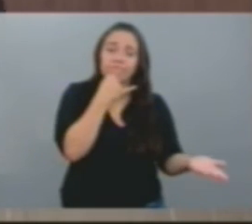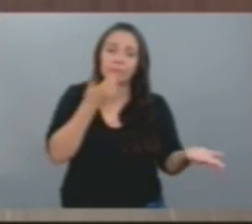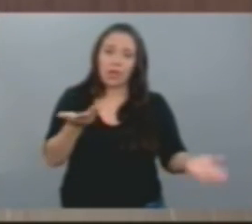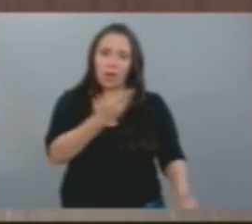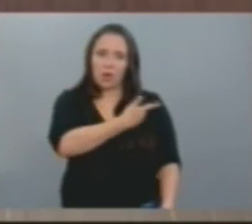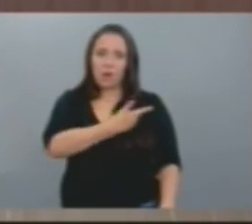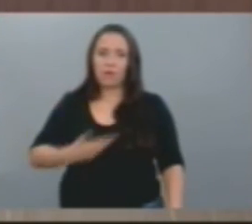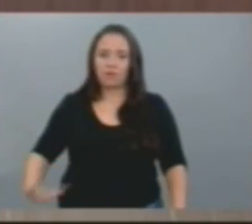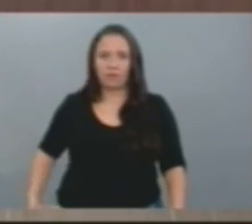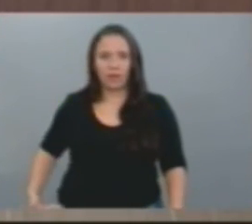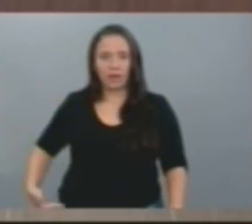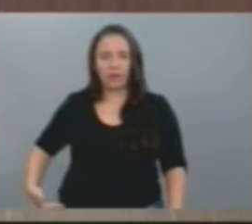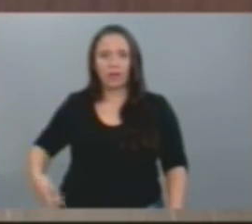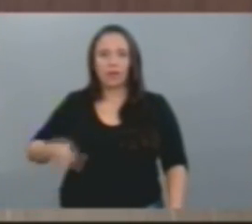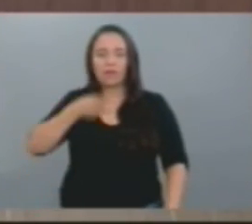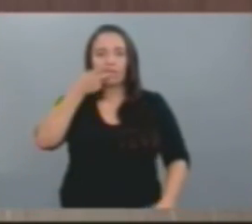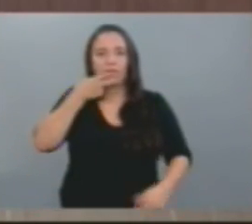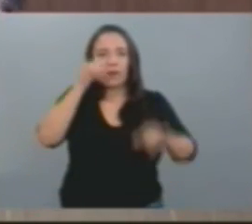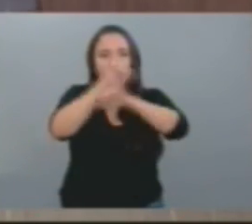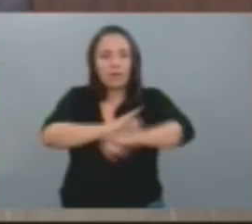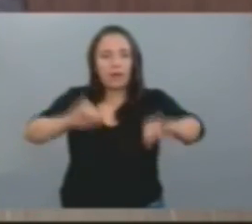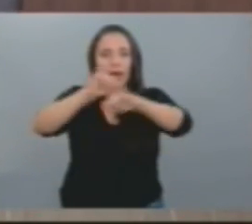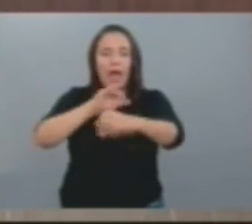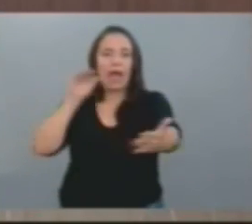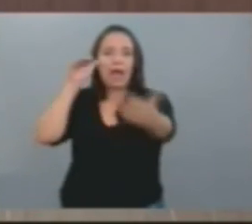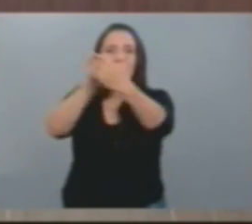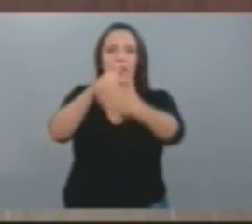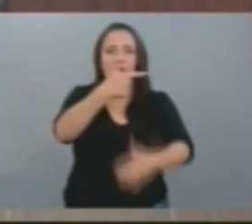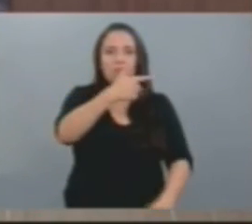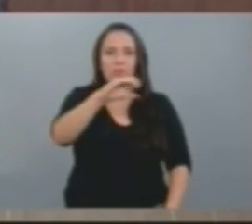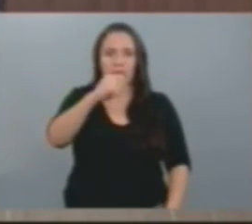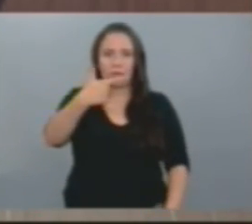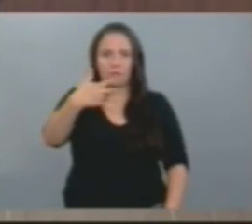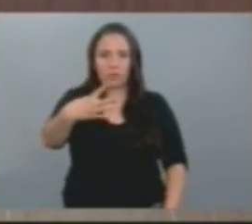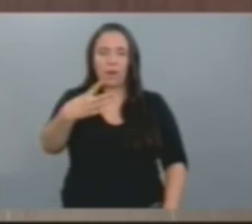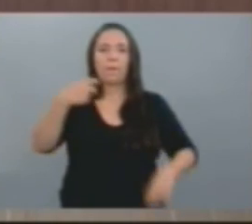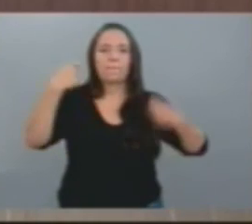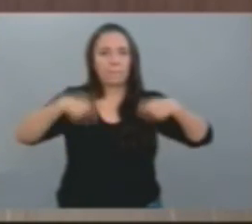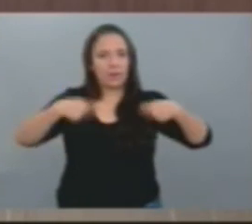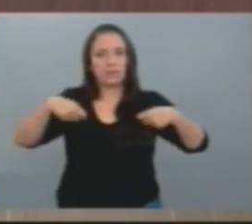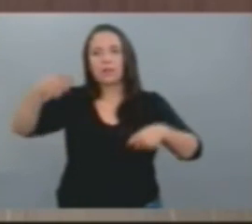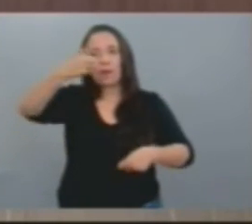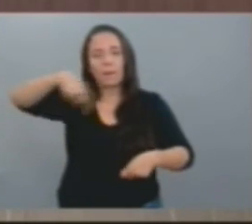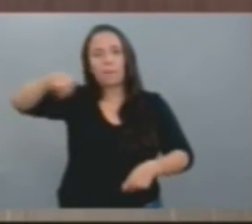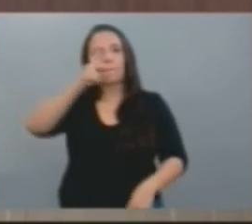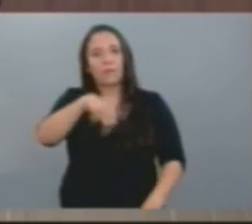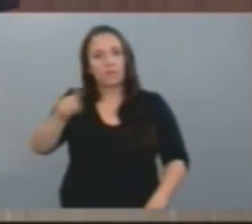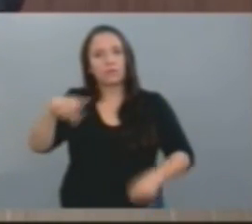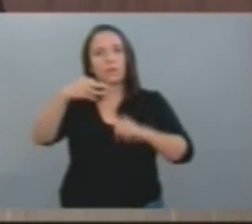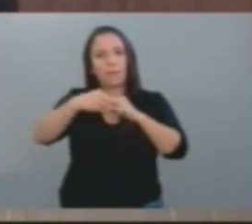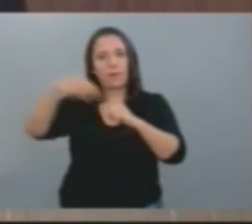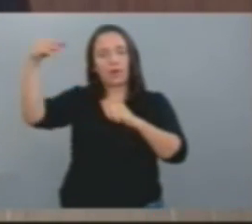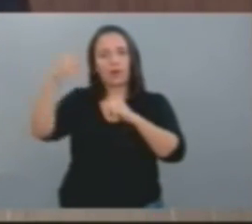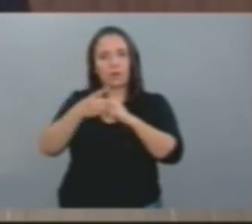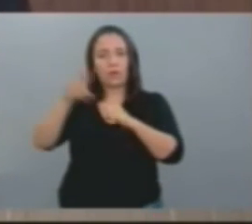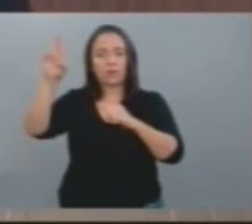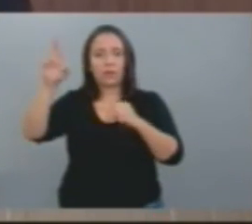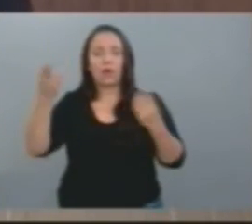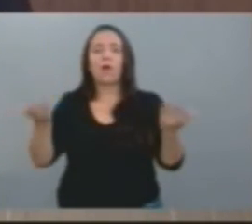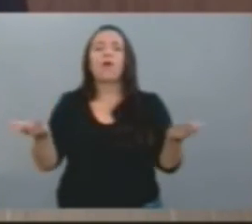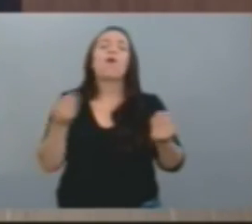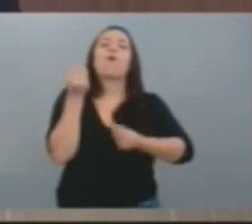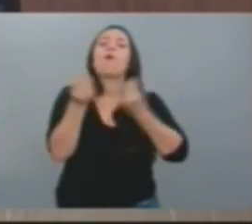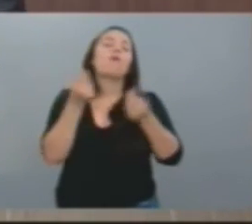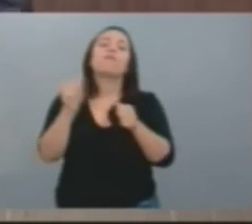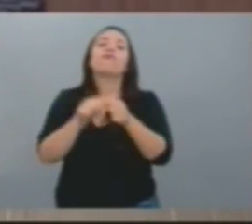plano dizendo que até 2024, 50% da rede tem que ter pós-graduação, estrito sensu, mestrado ou doutorado. Como é que ele vai conseguir